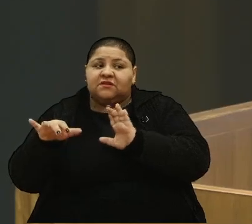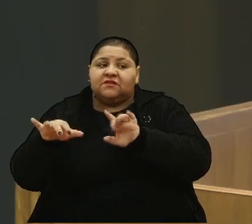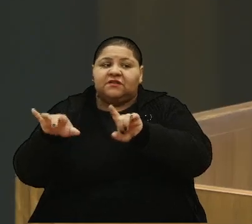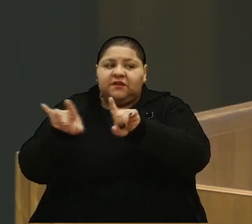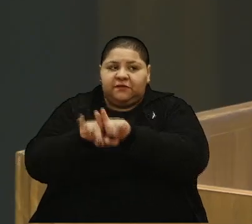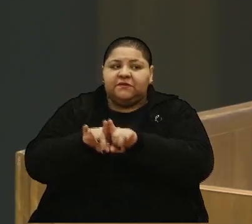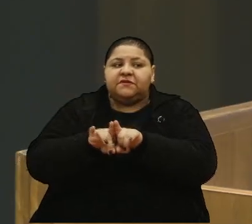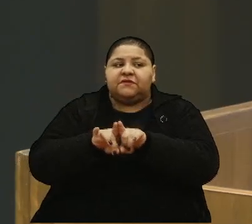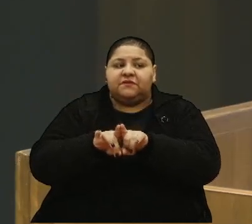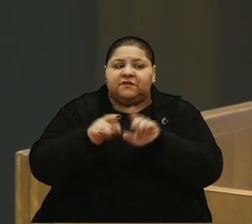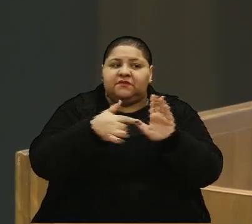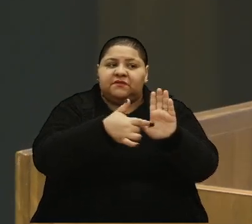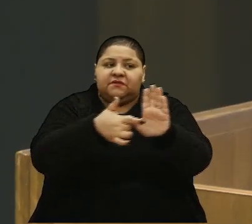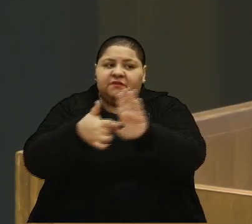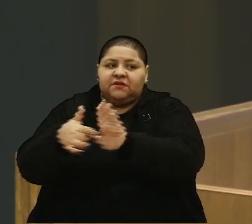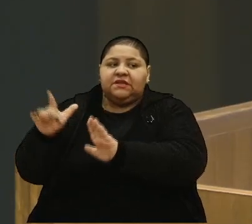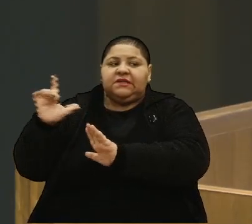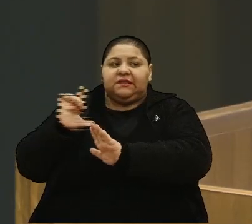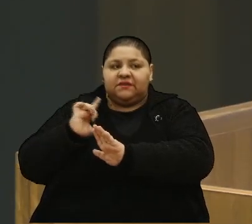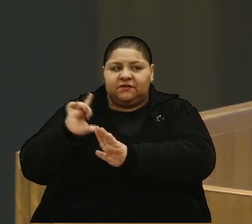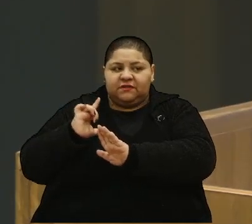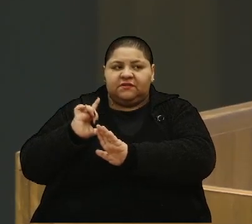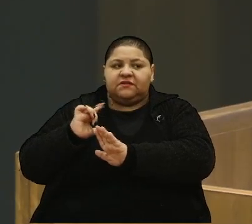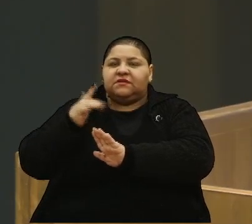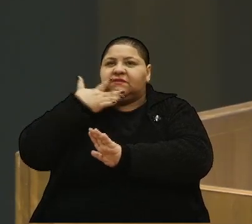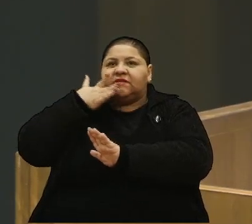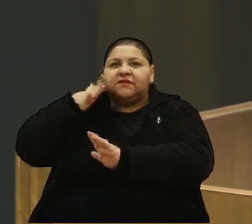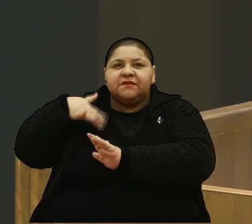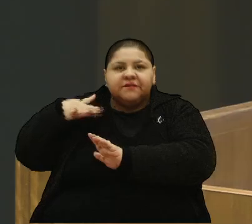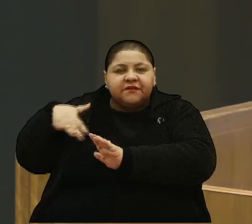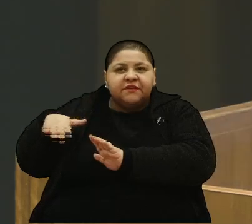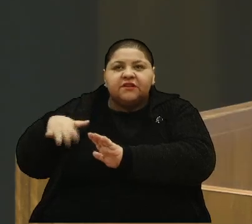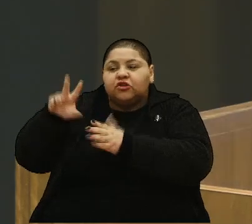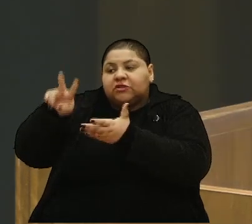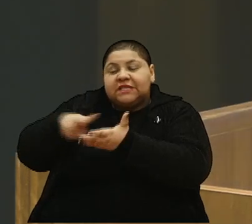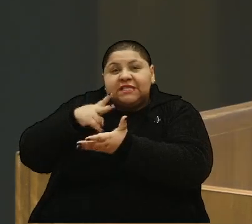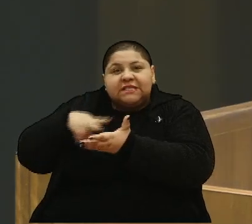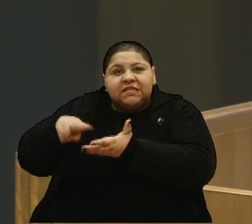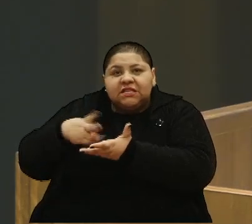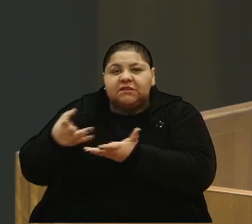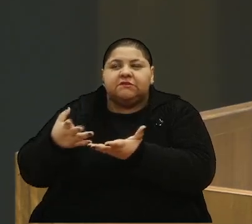expostas, e nós temos isso vira e mexe, crianças dançando